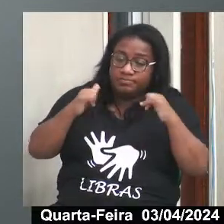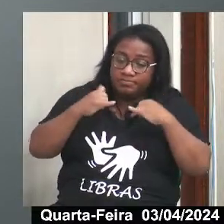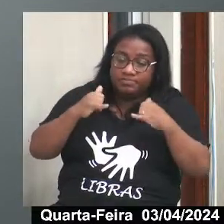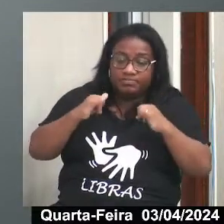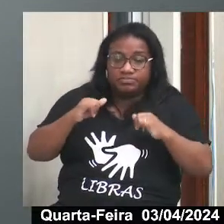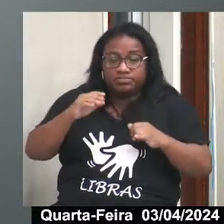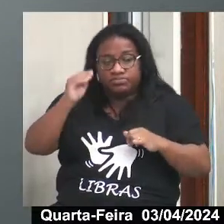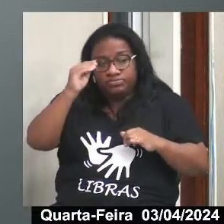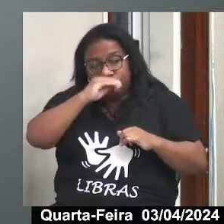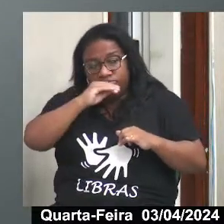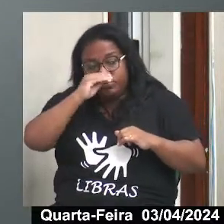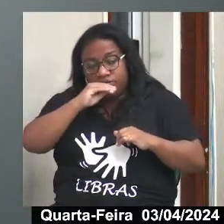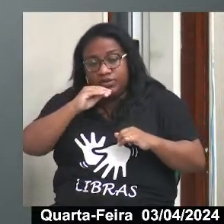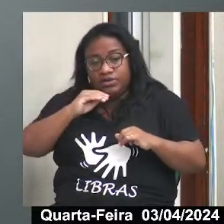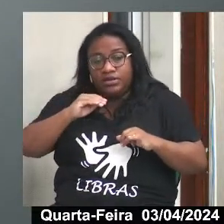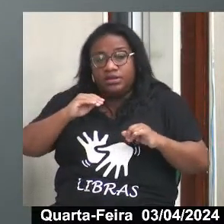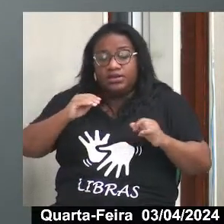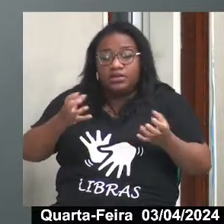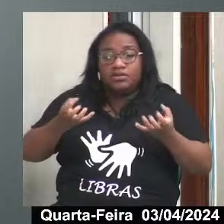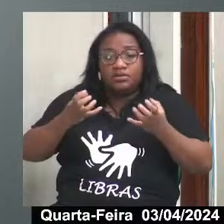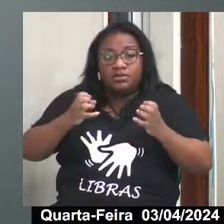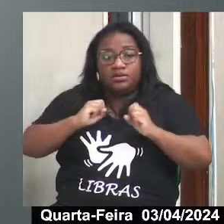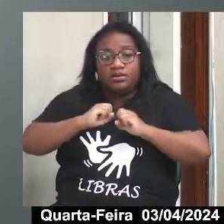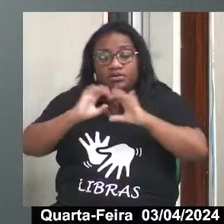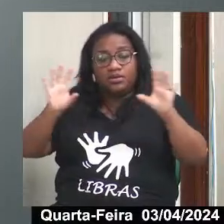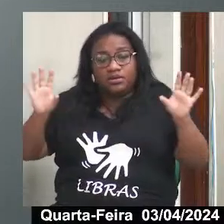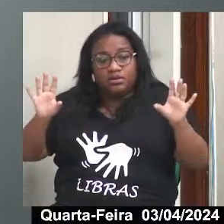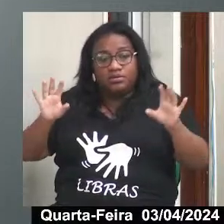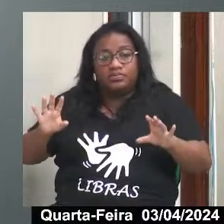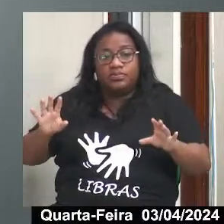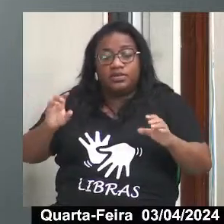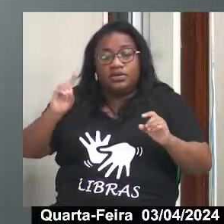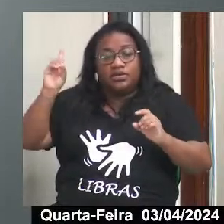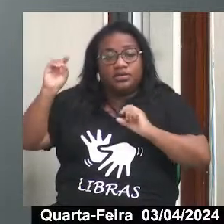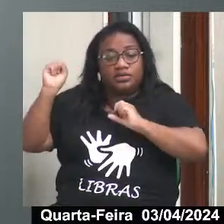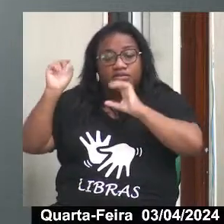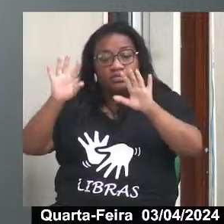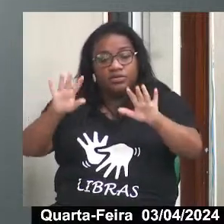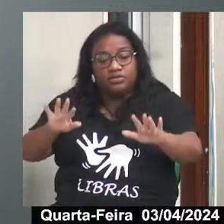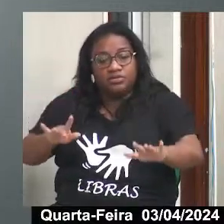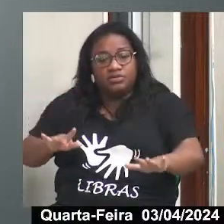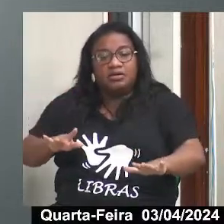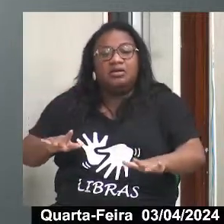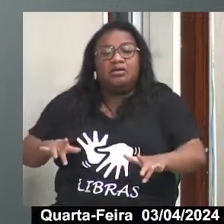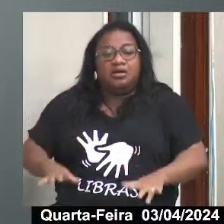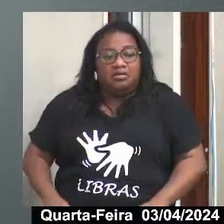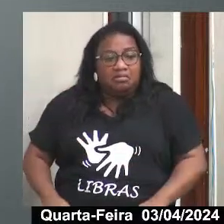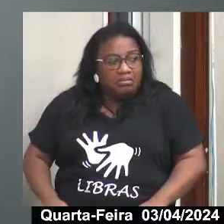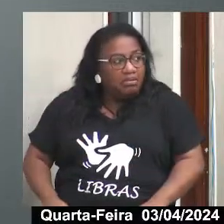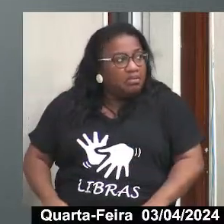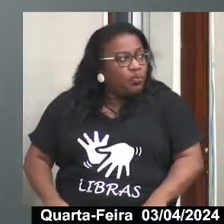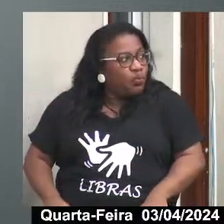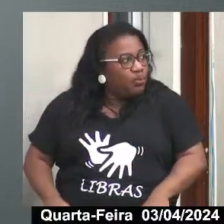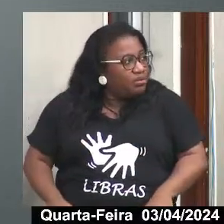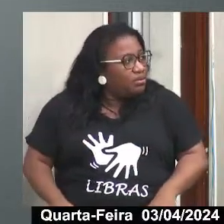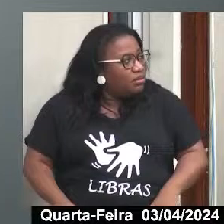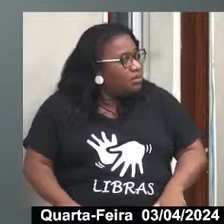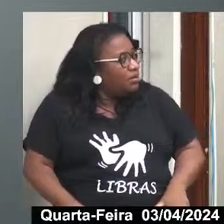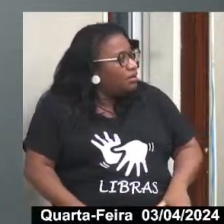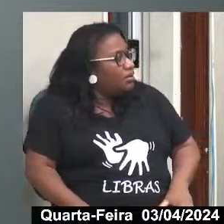discurso vazio e fraco do senhor. Então só vou deixar uma dica aqui para o senhor, tá bom? Deus abençoe a todos e um ótimo dia.